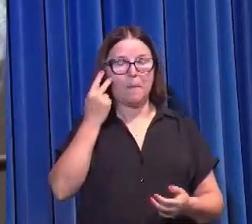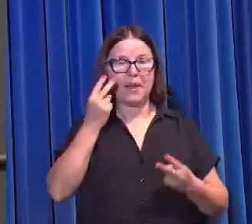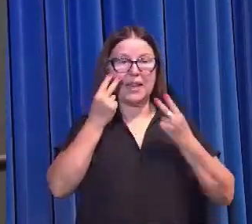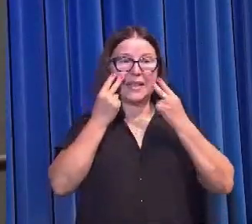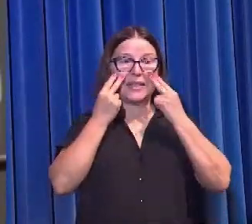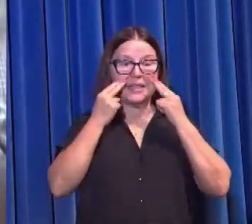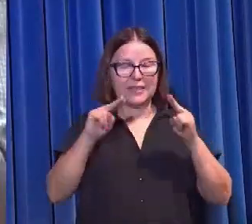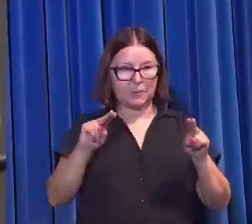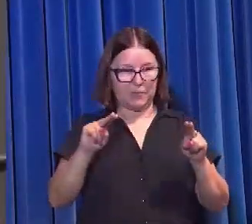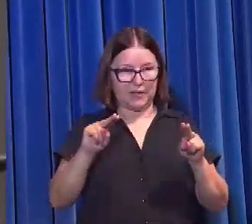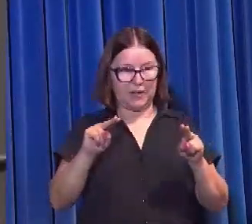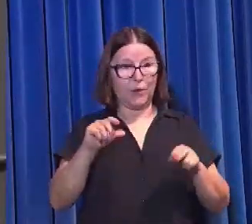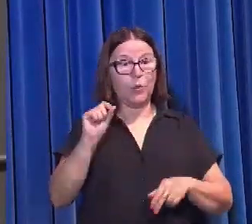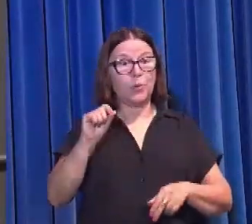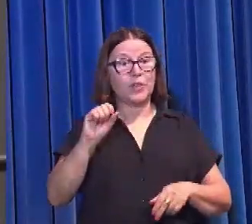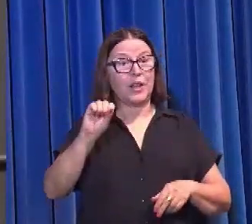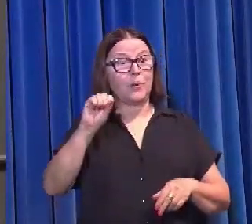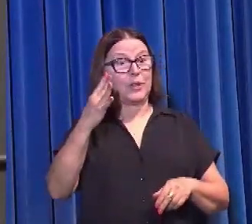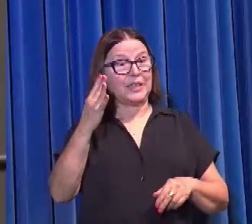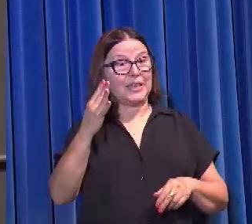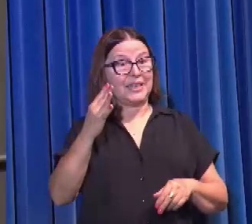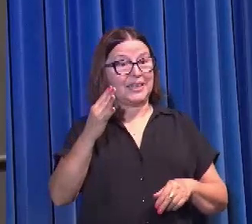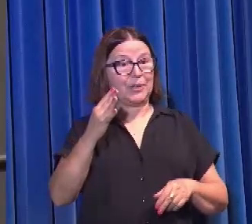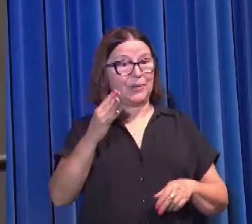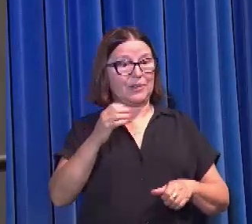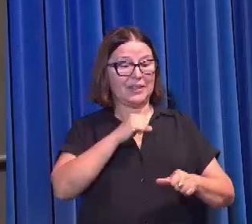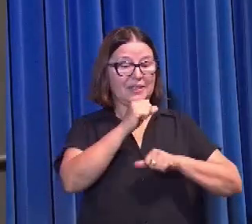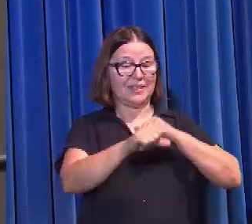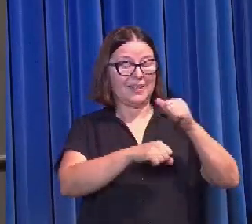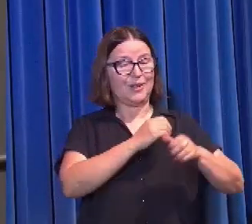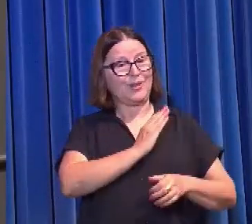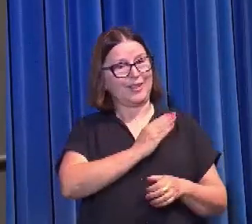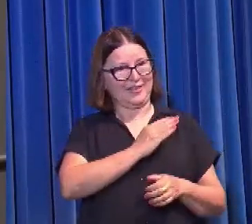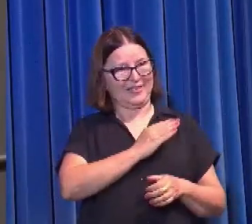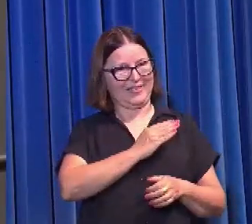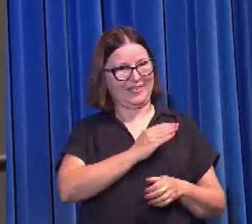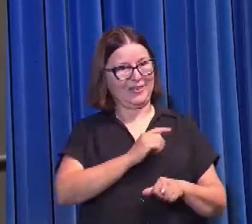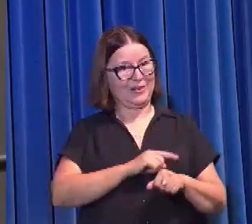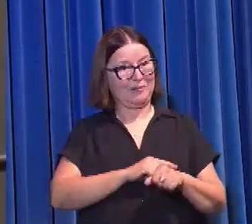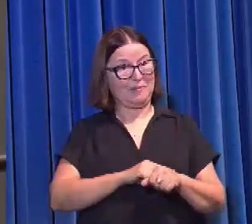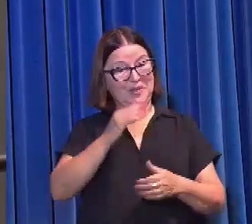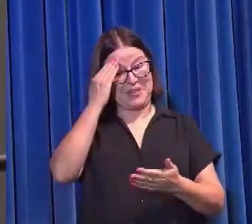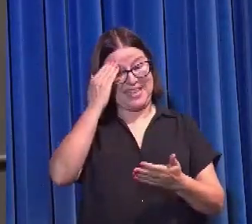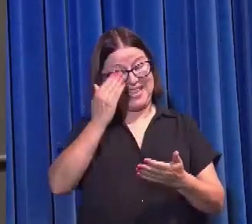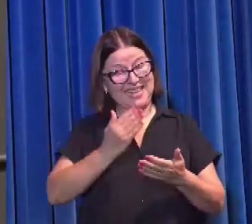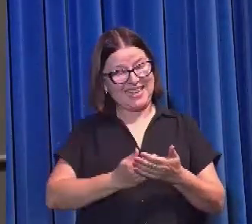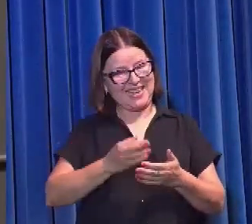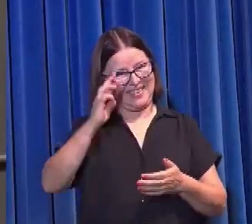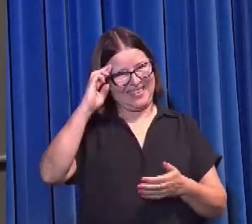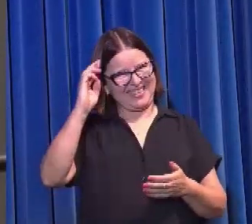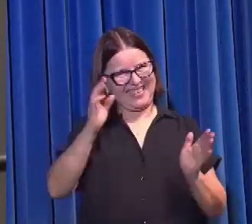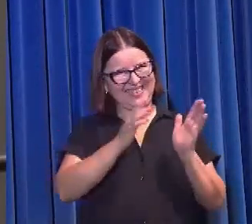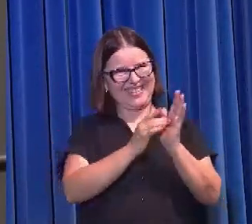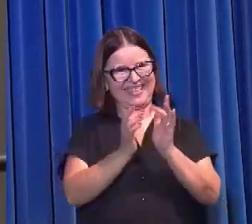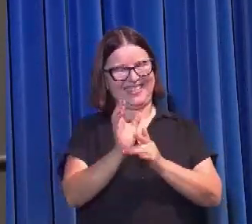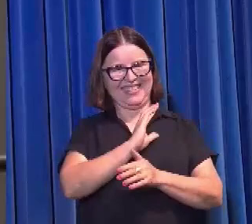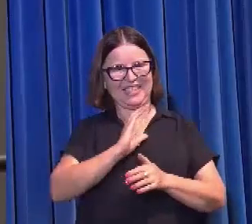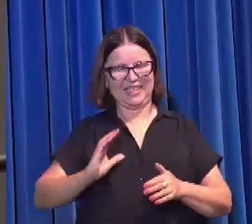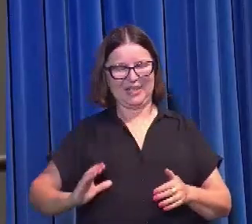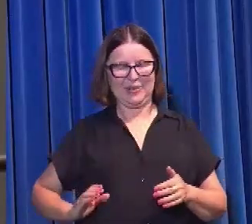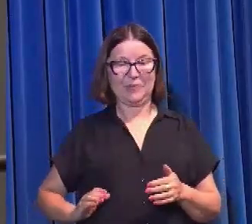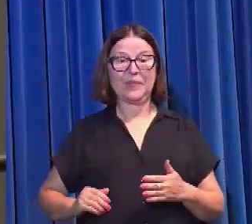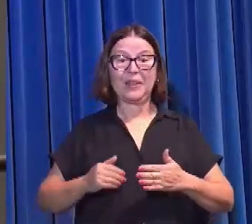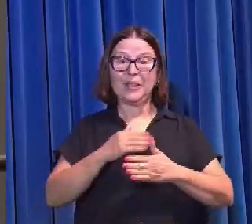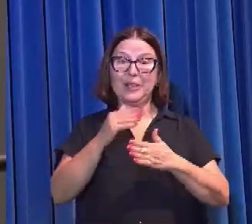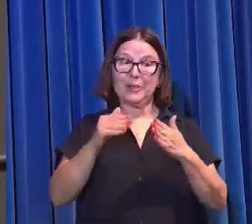internamente no seu coração quando você creu no Senhor Jesus Cristo. Todos nós, os que cremos, os que